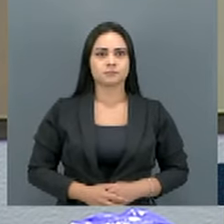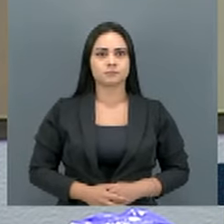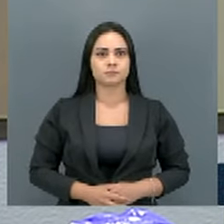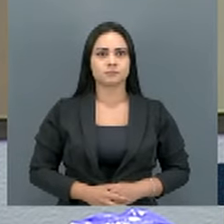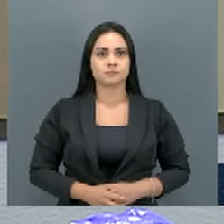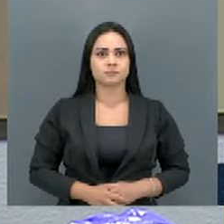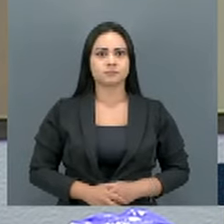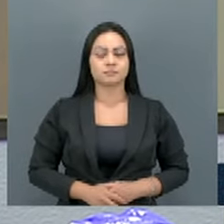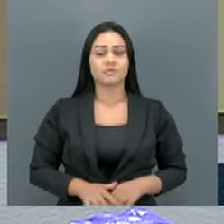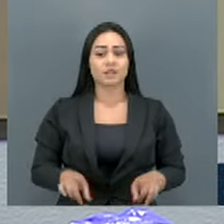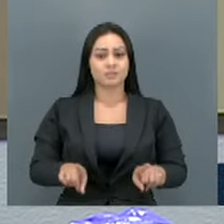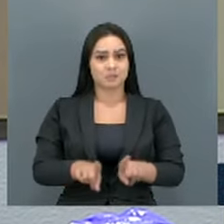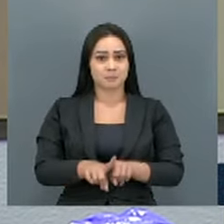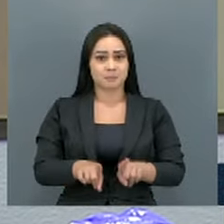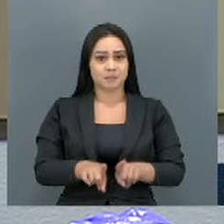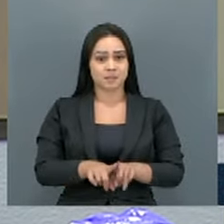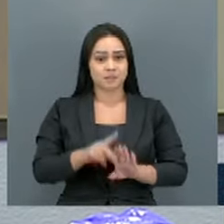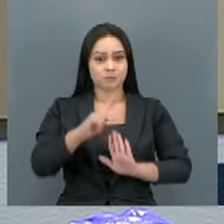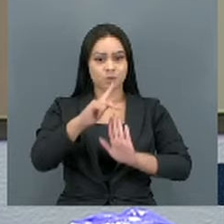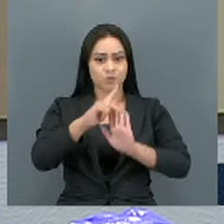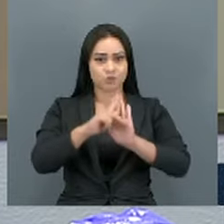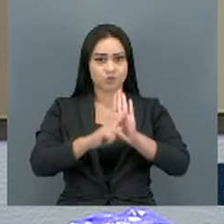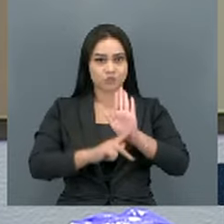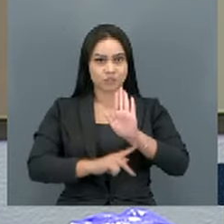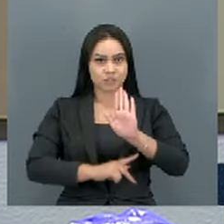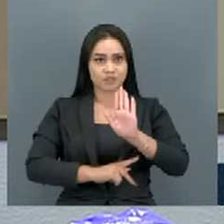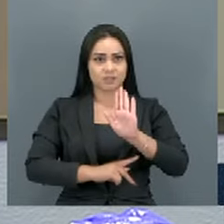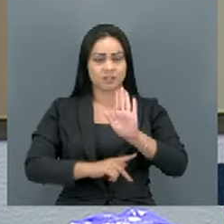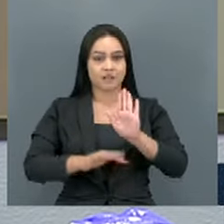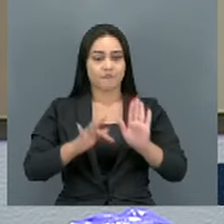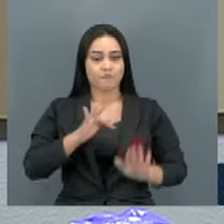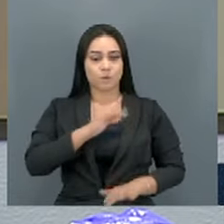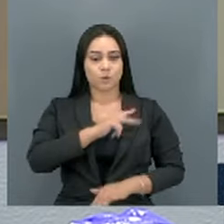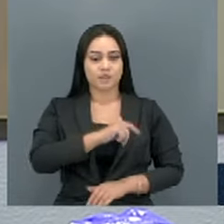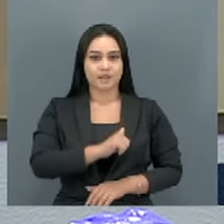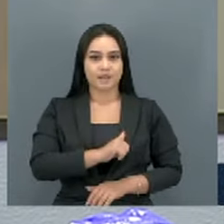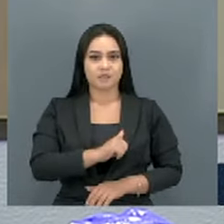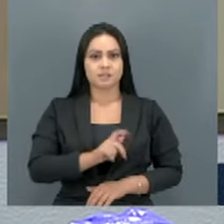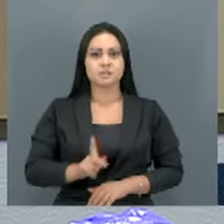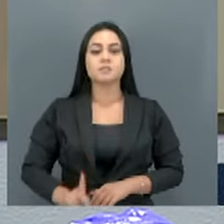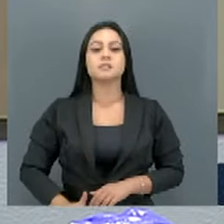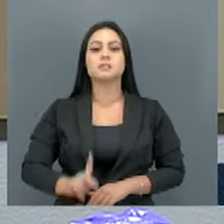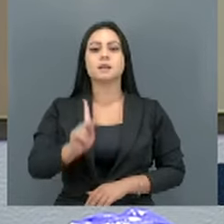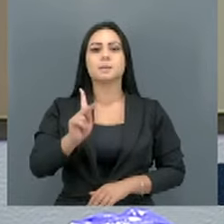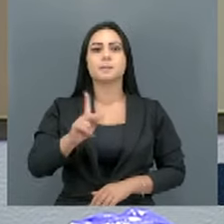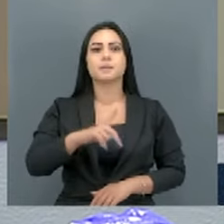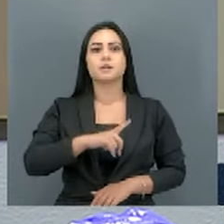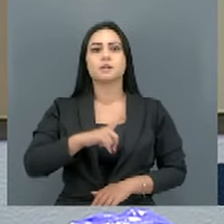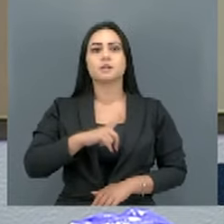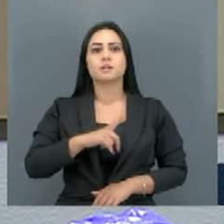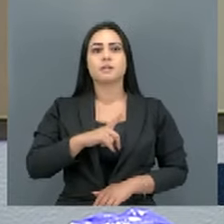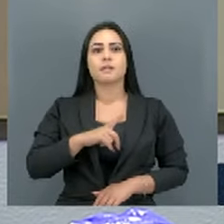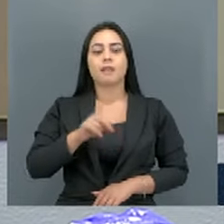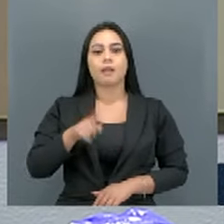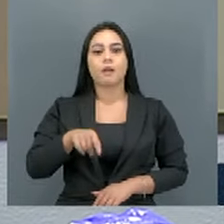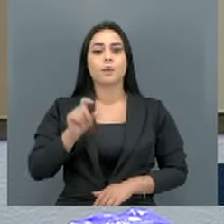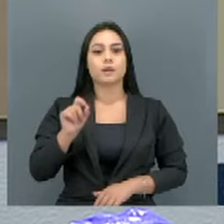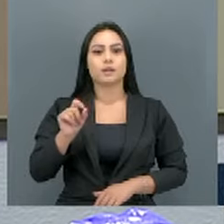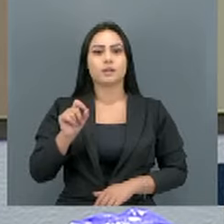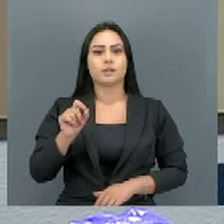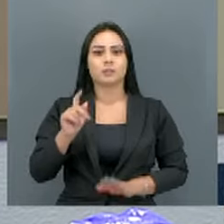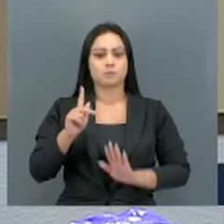E também a de projeto da FUNAI, ele sempre fala, não, esse aí é a